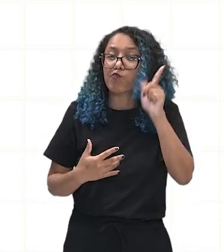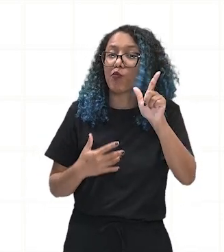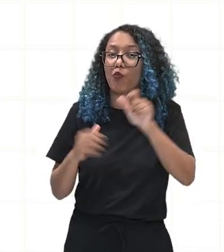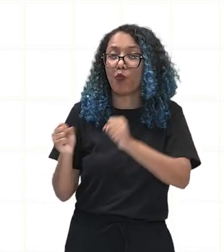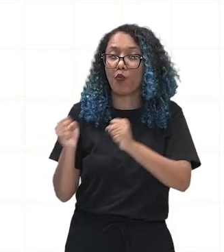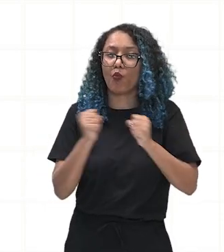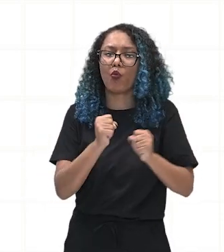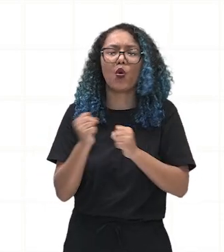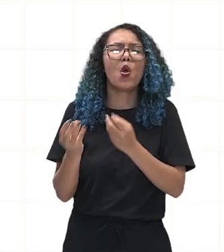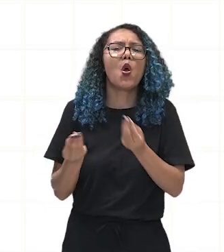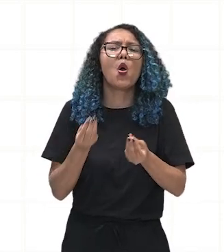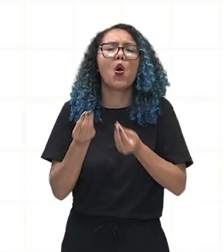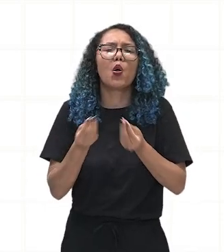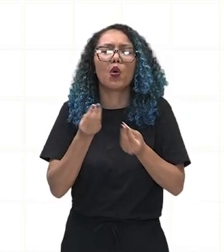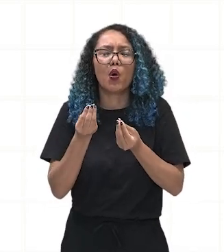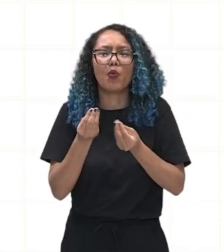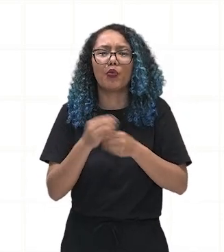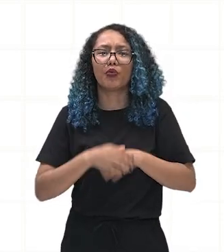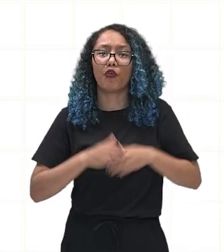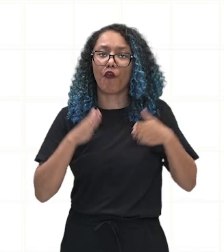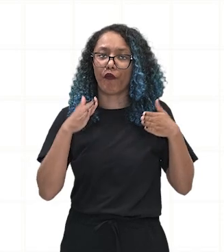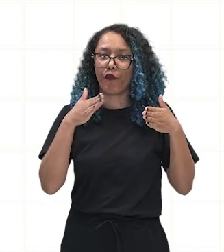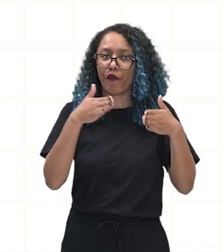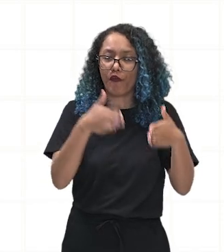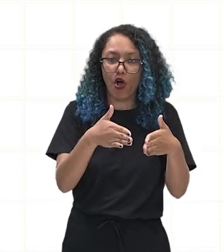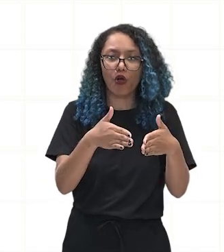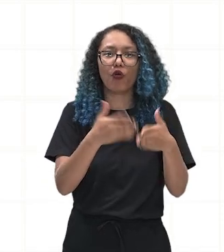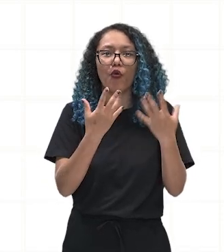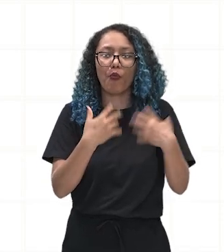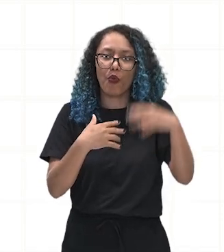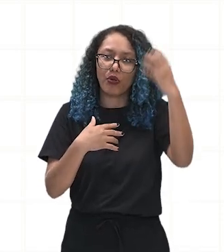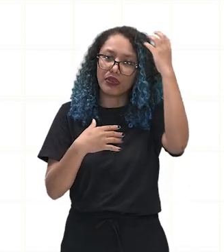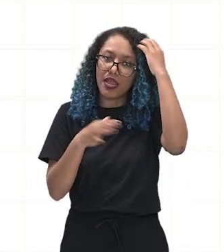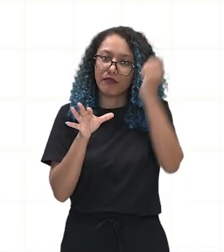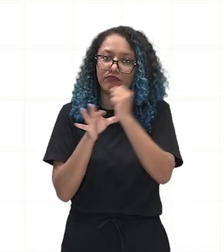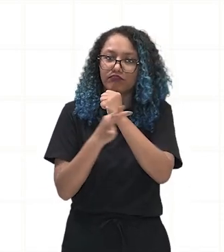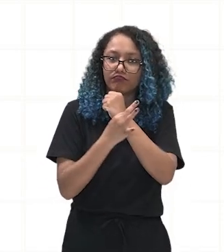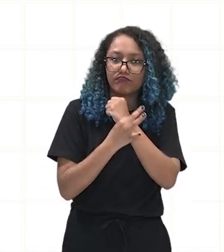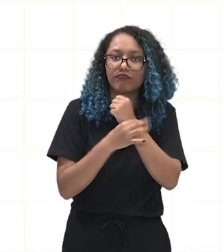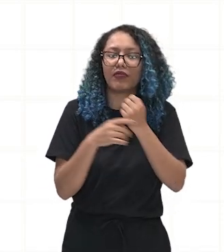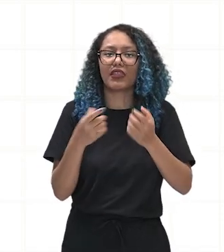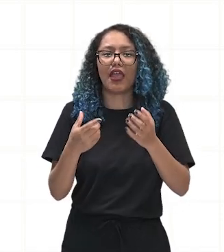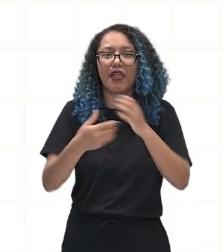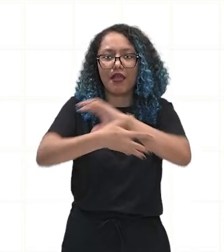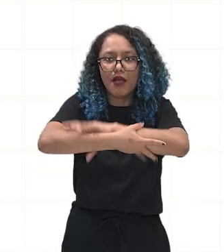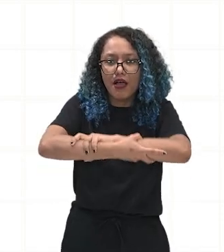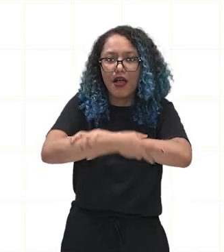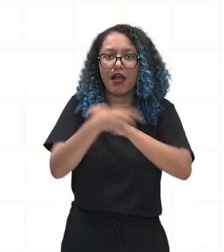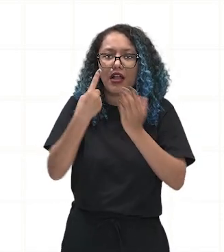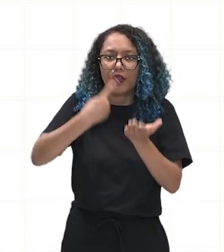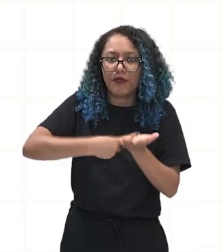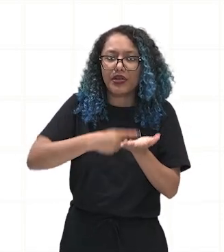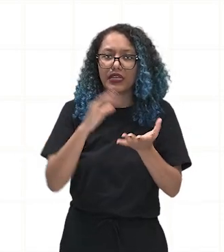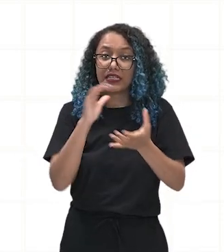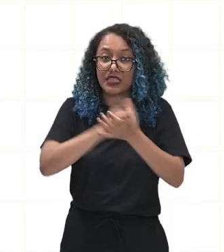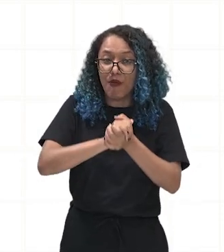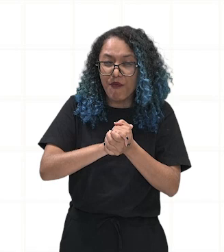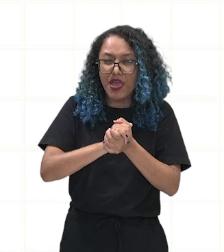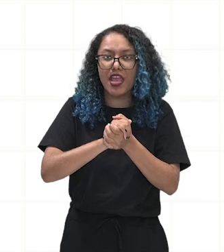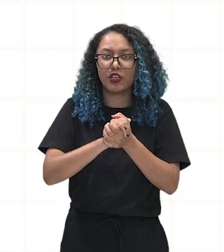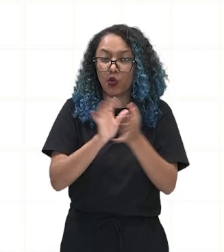através da centralização do poder, a aliança e casamentos estratégicos. Vamos ver